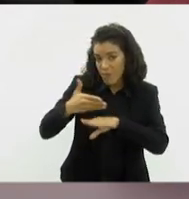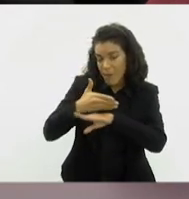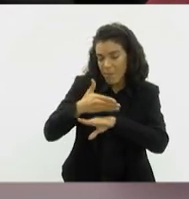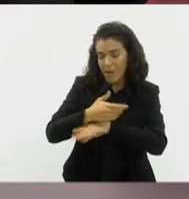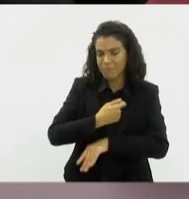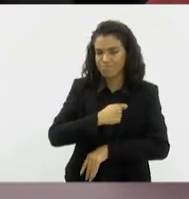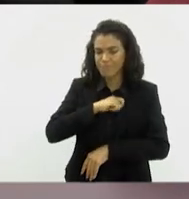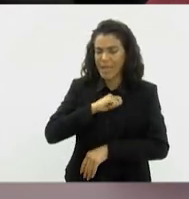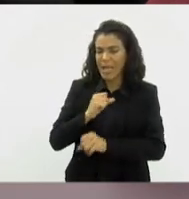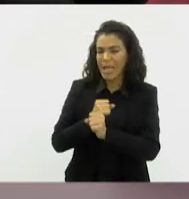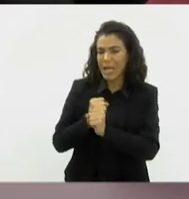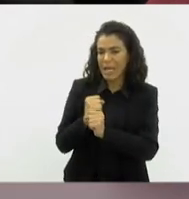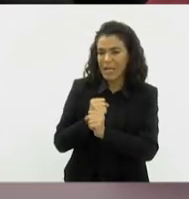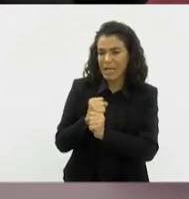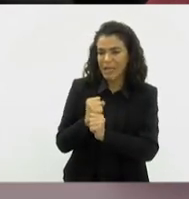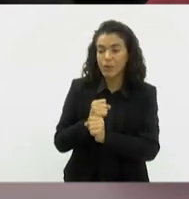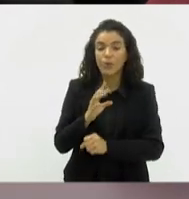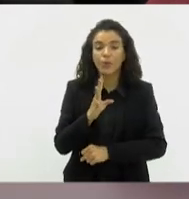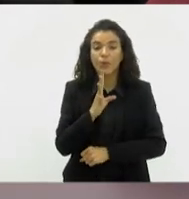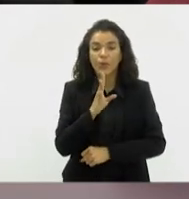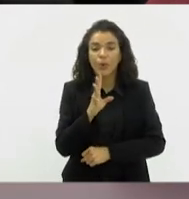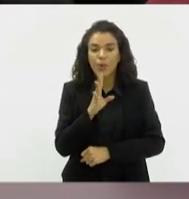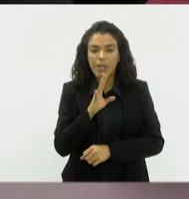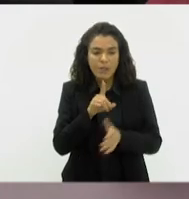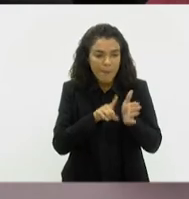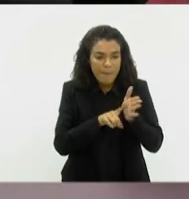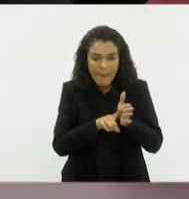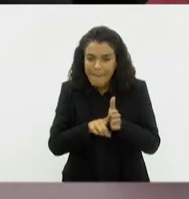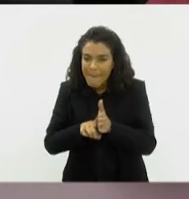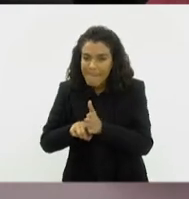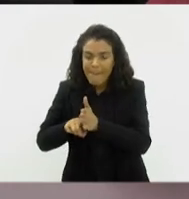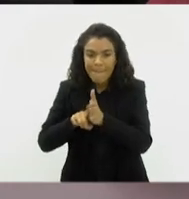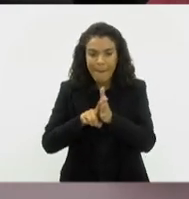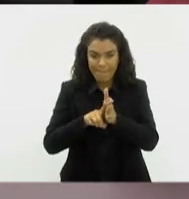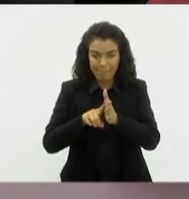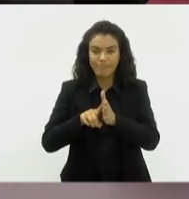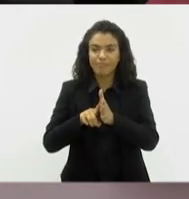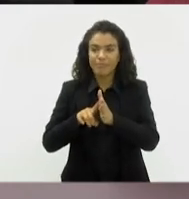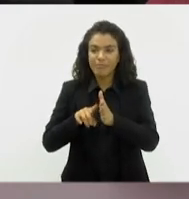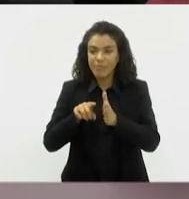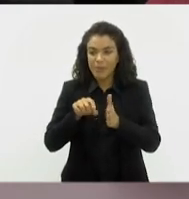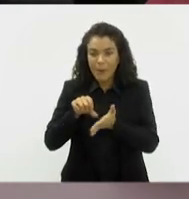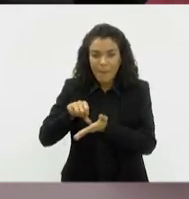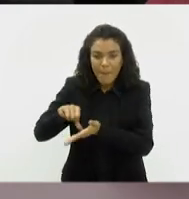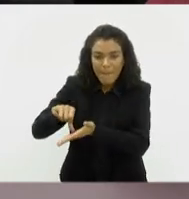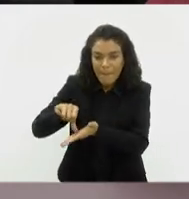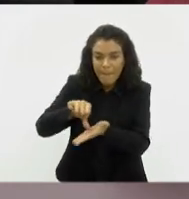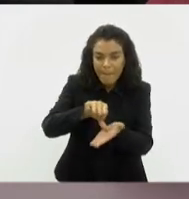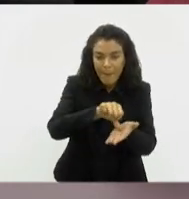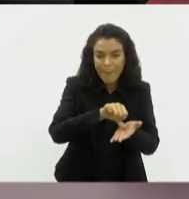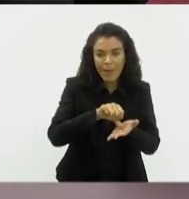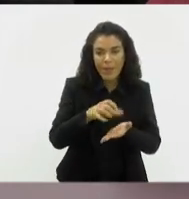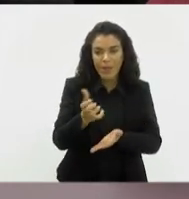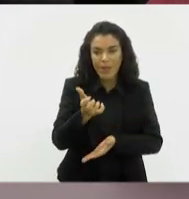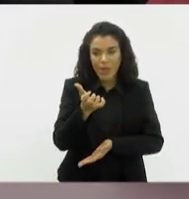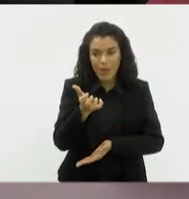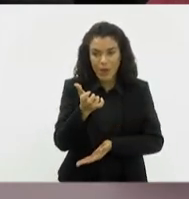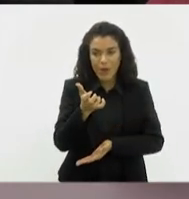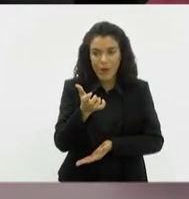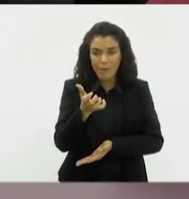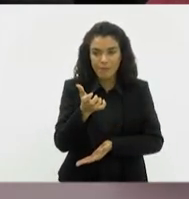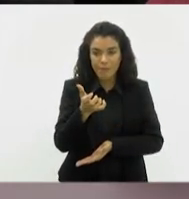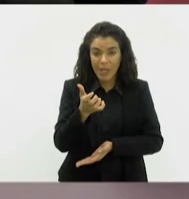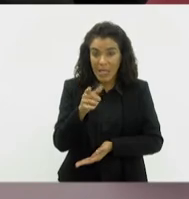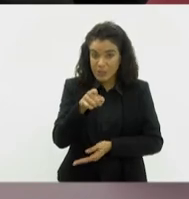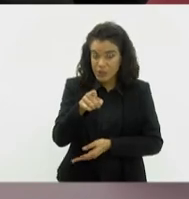há muitos anos. Conheço, mapeio as unidades todas. E queria muito chamar a atenção... Ou seja, a